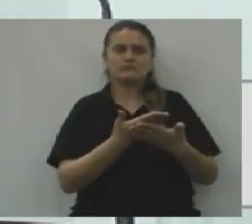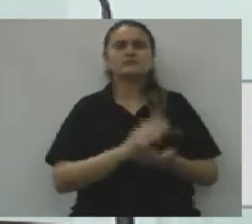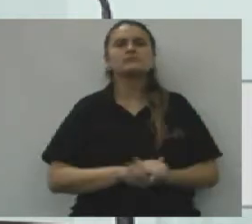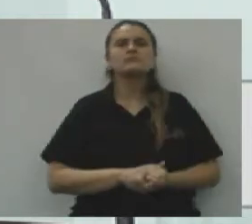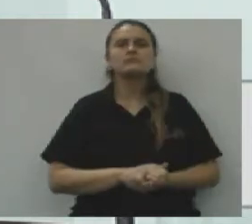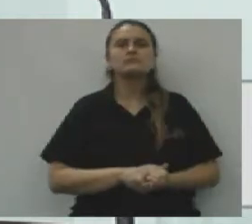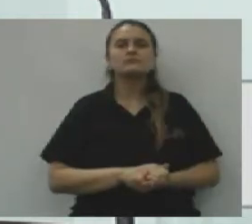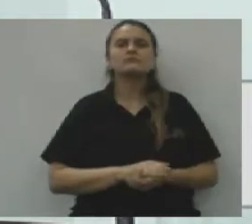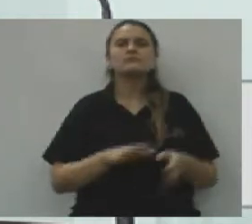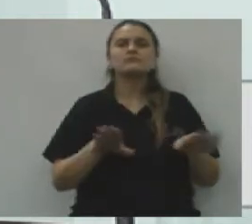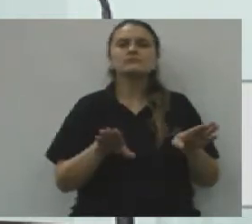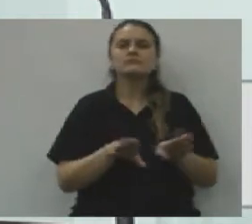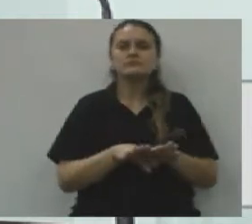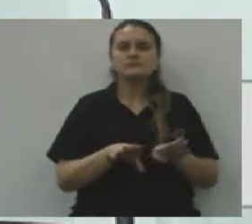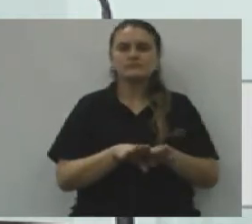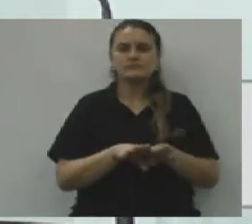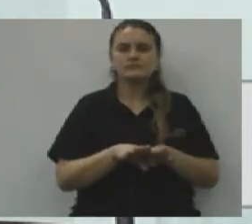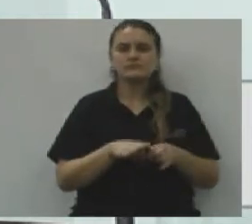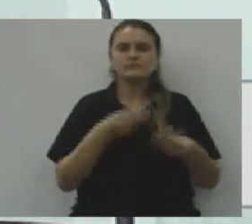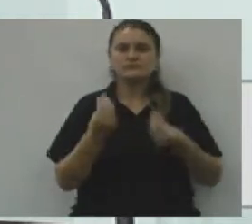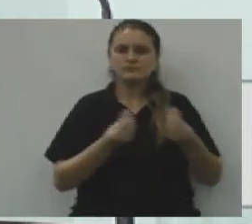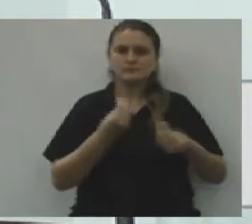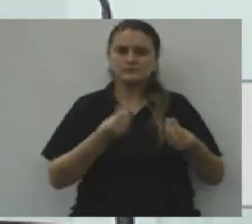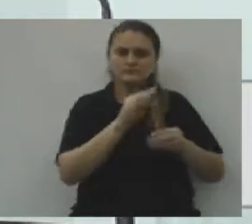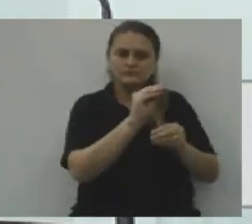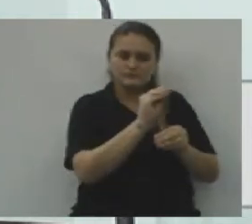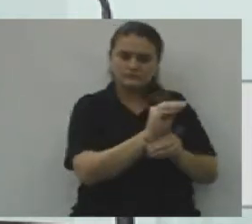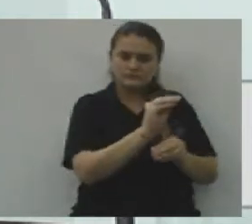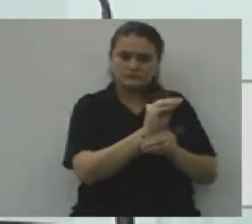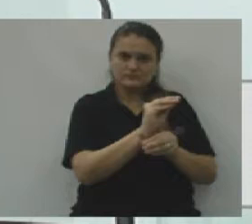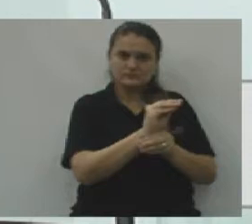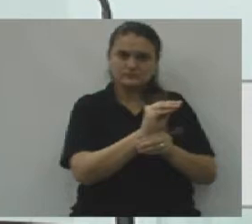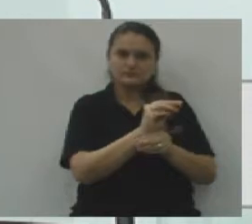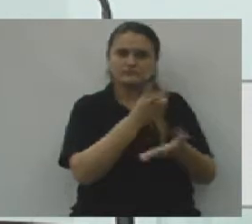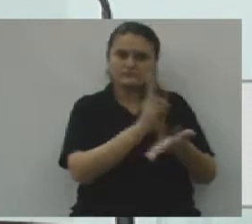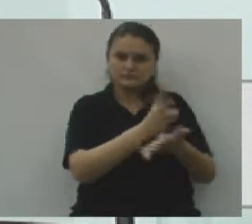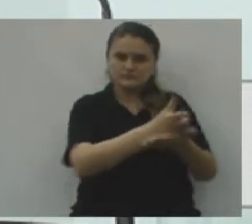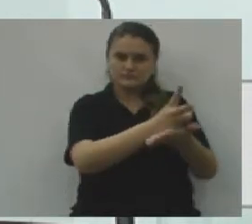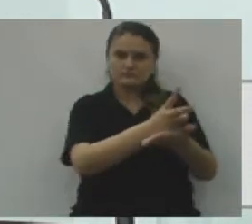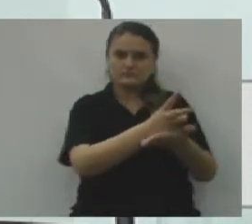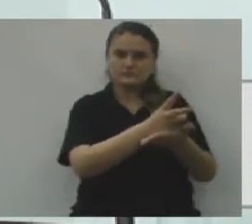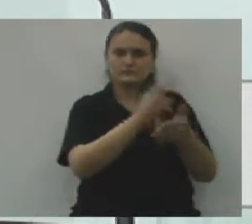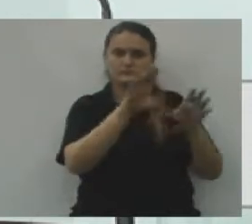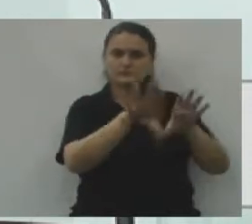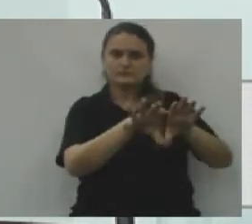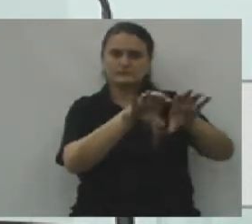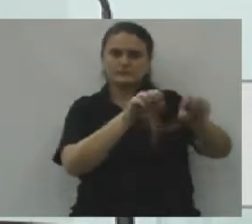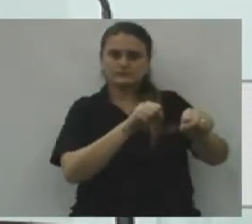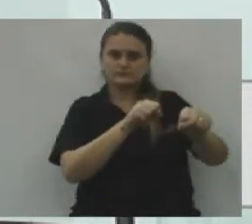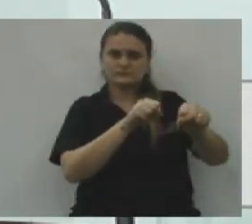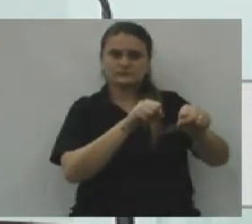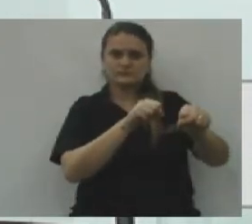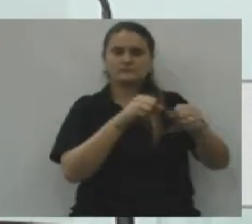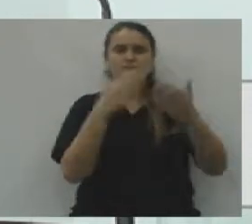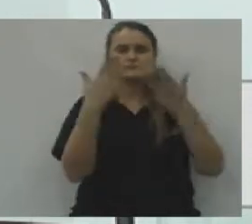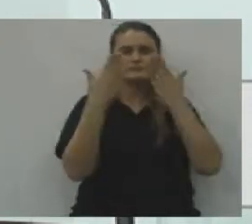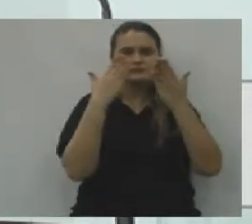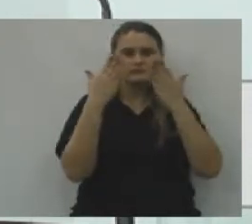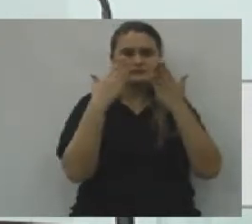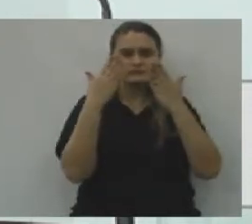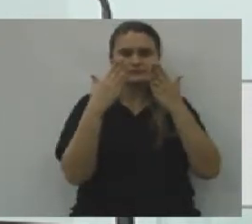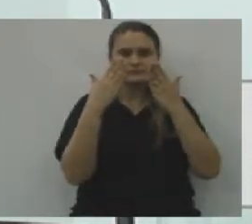dentro. E, além disso, como forma de tratamento e continuidade na sua formação